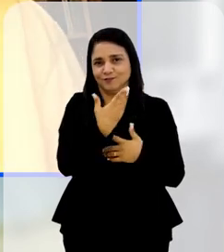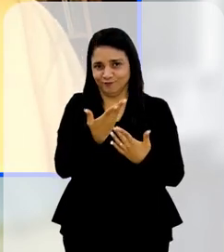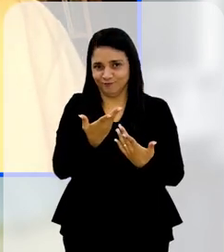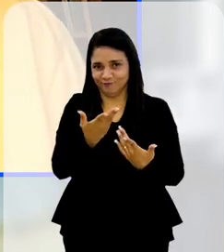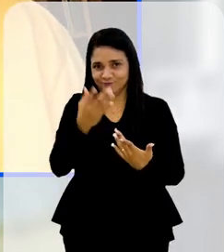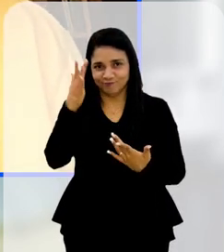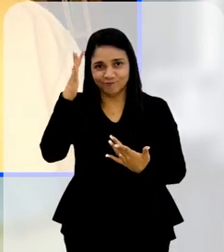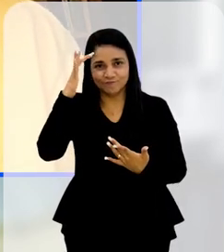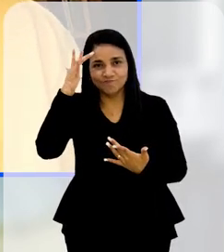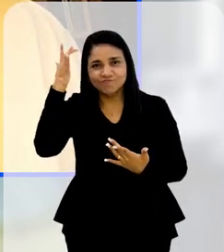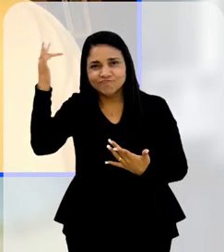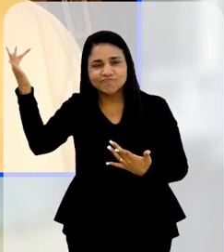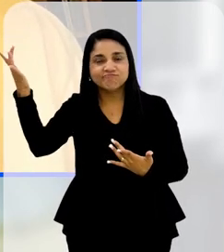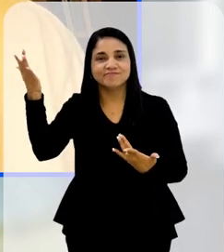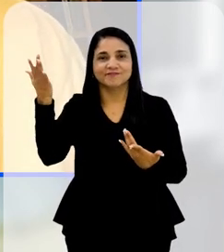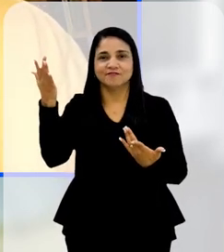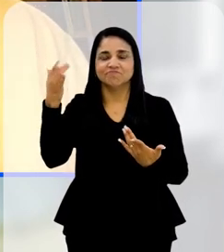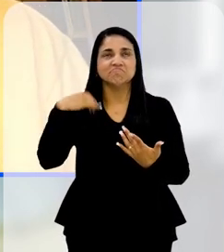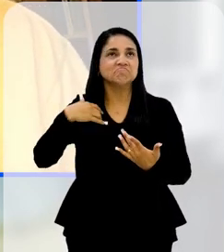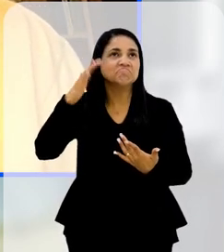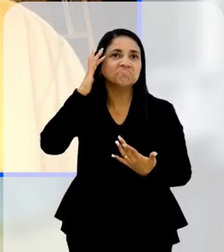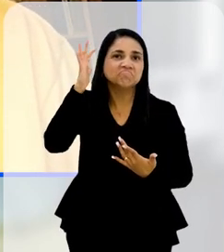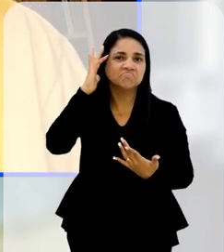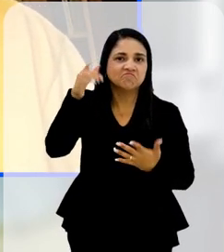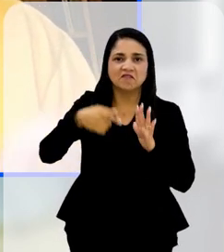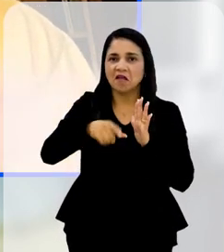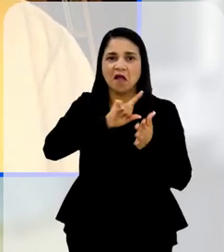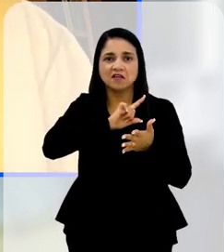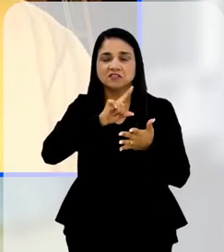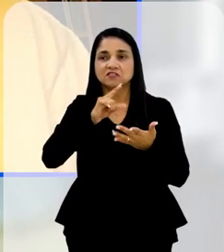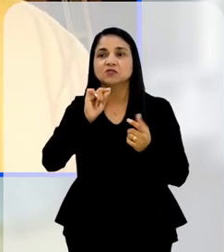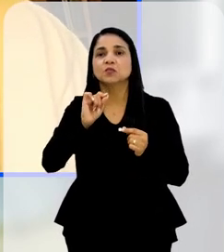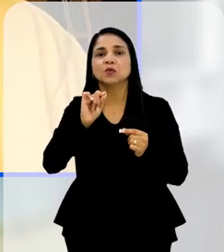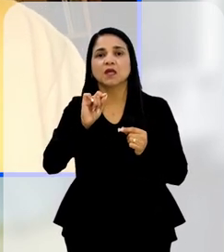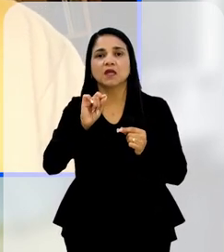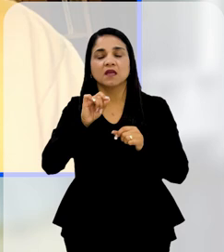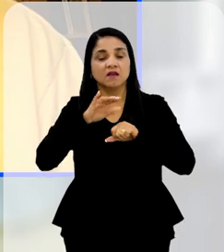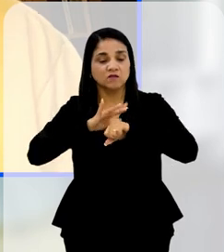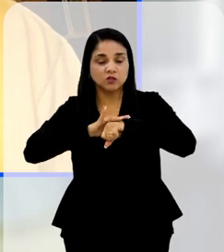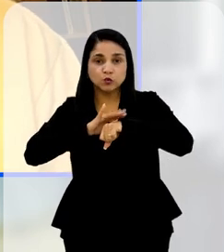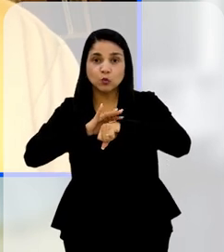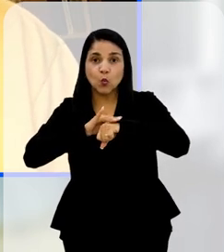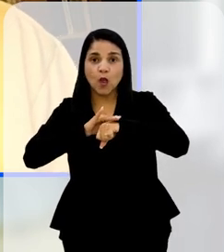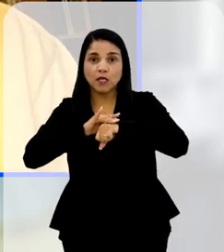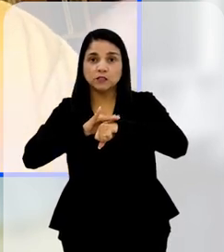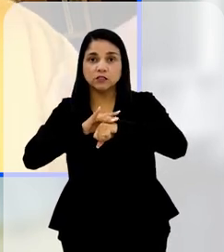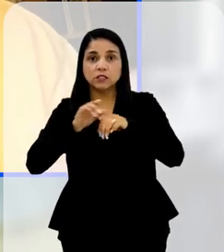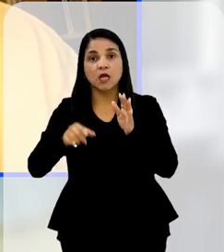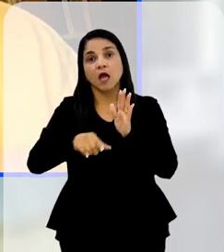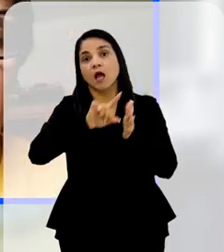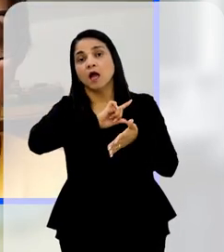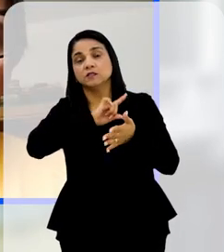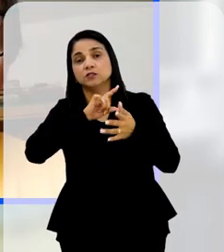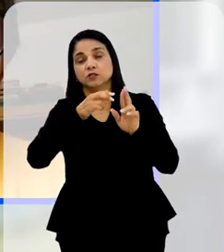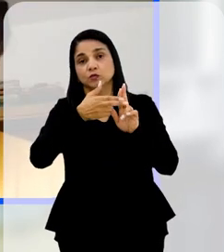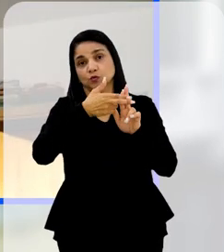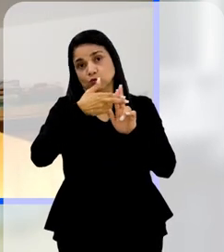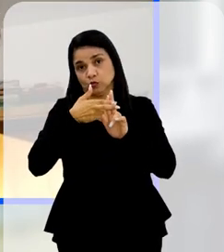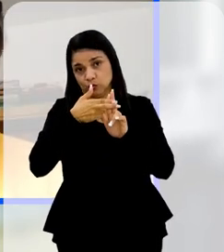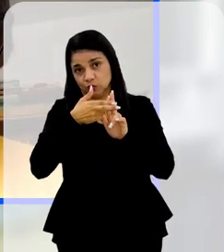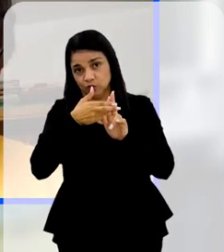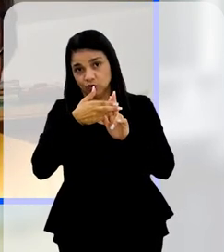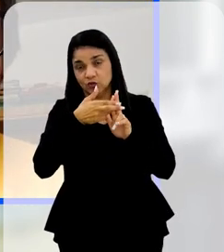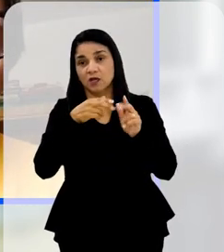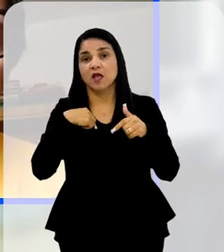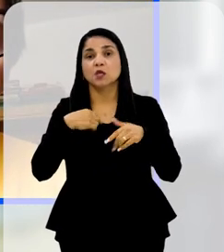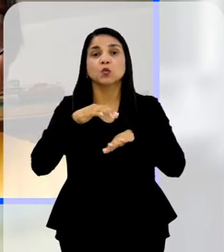que a gente não imagina, né? O que era você cair doente antes da criação do SUS,